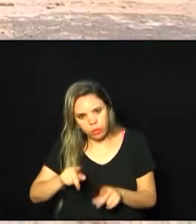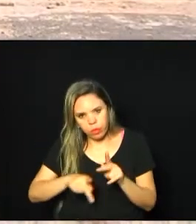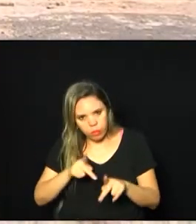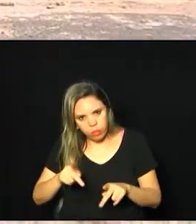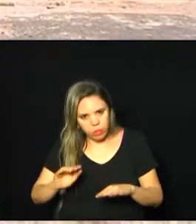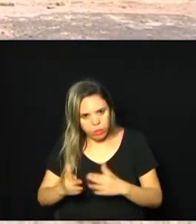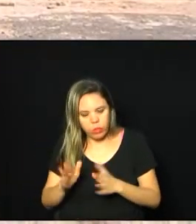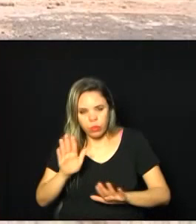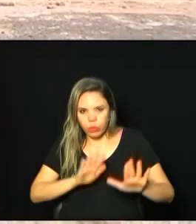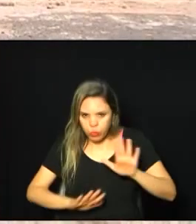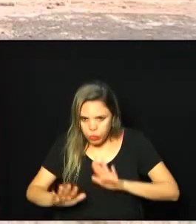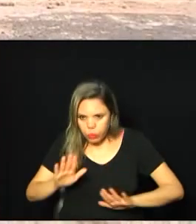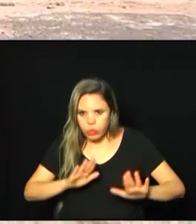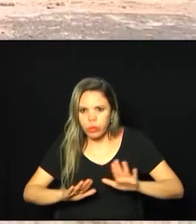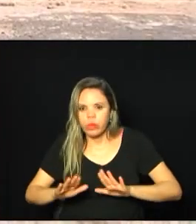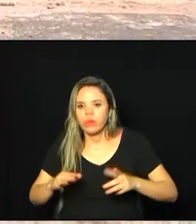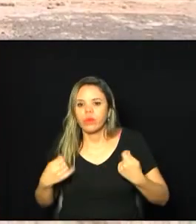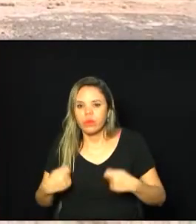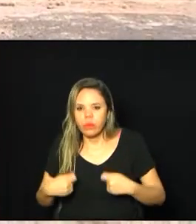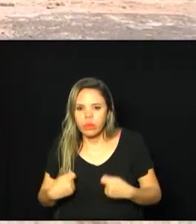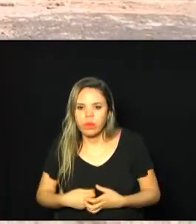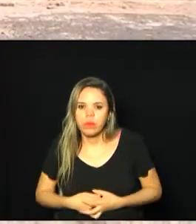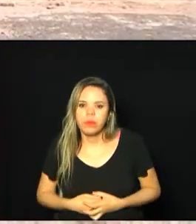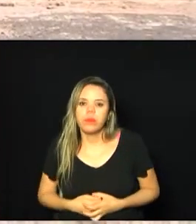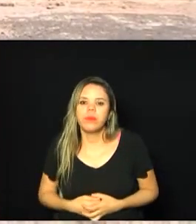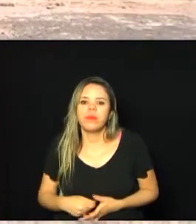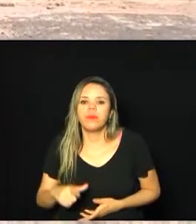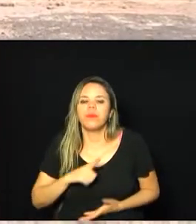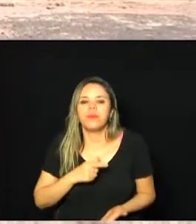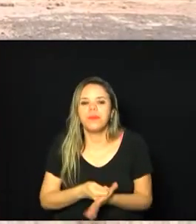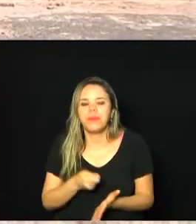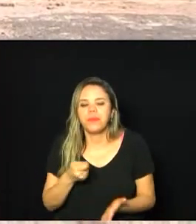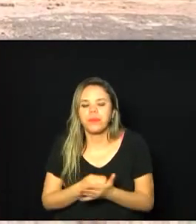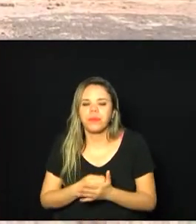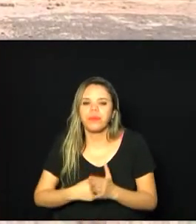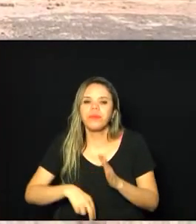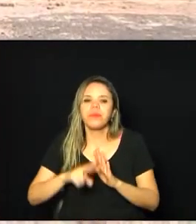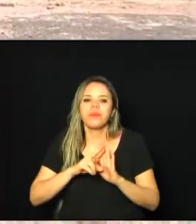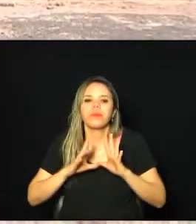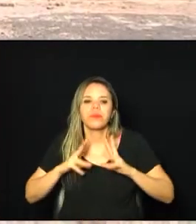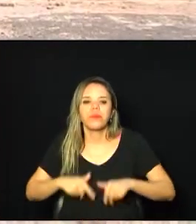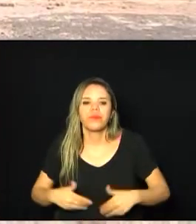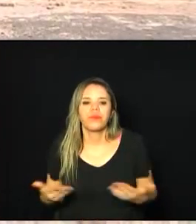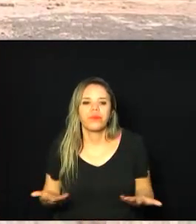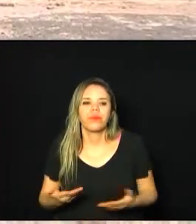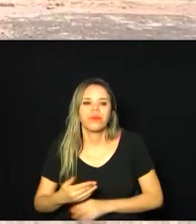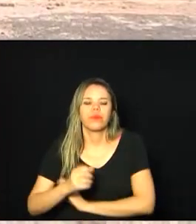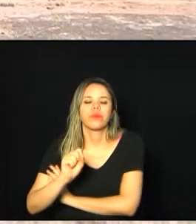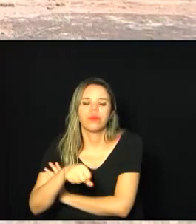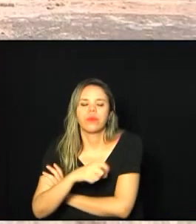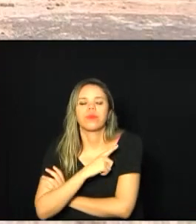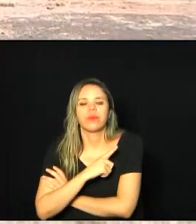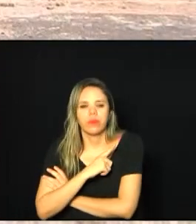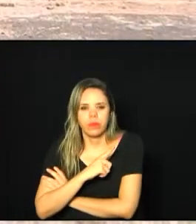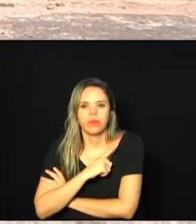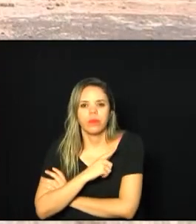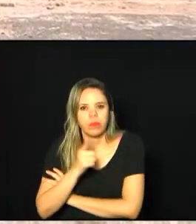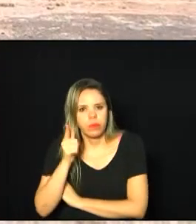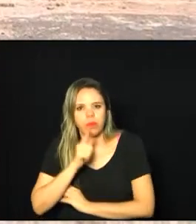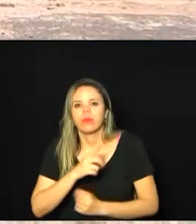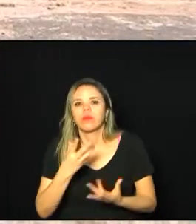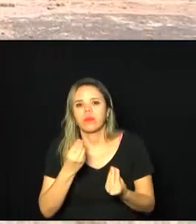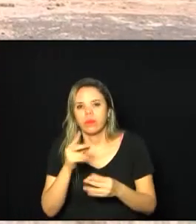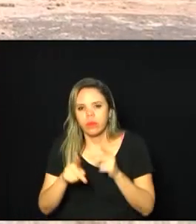os cuidados, né, necessários que exige o protocolo sanitário atual. Sim, a gente tem captado